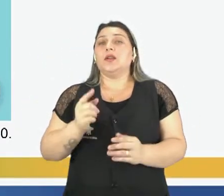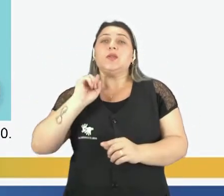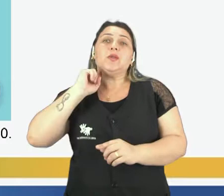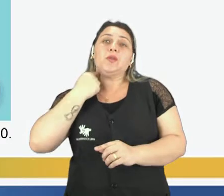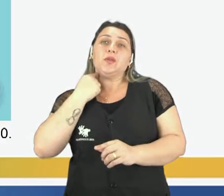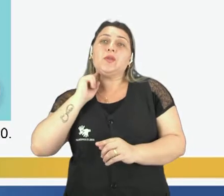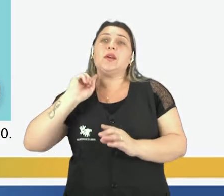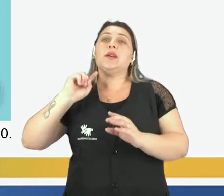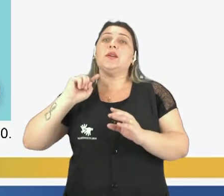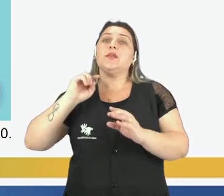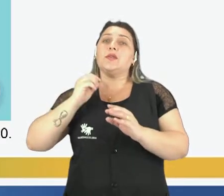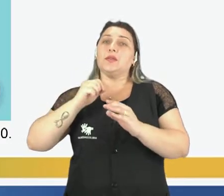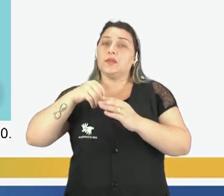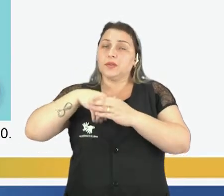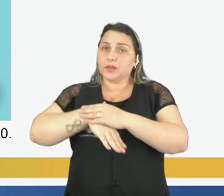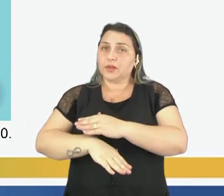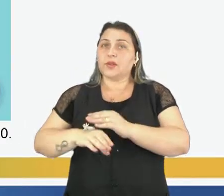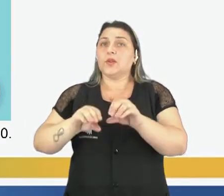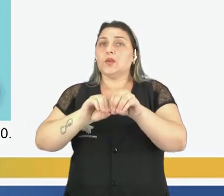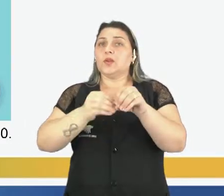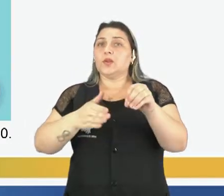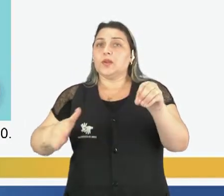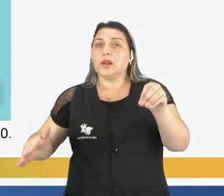nos oceanos a cada ano.